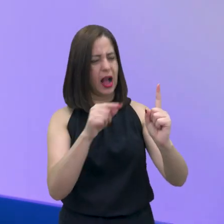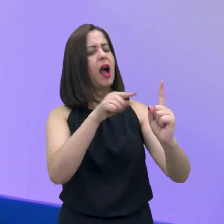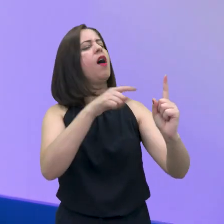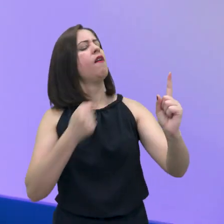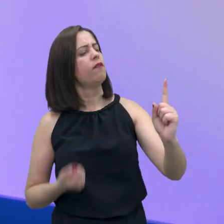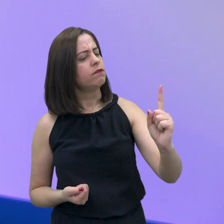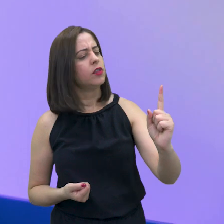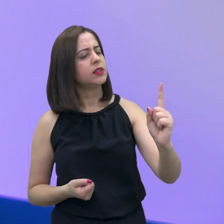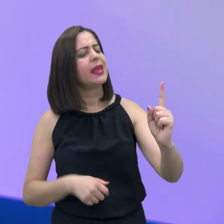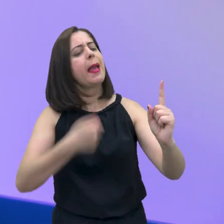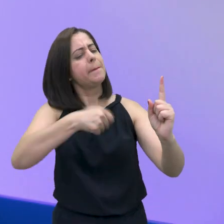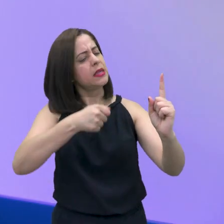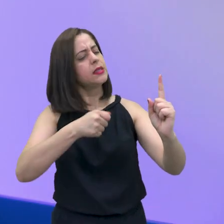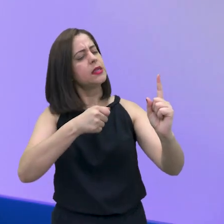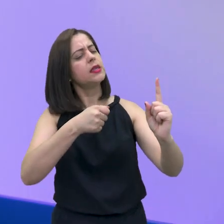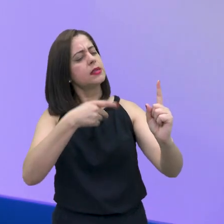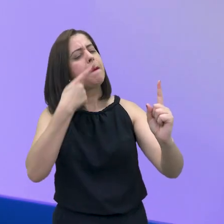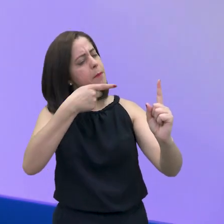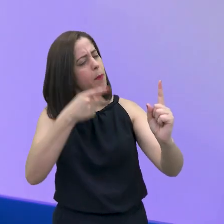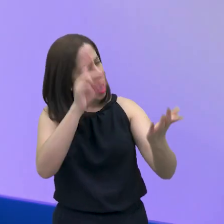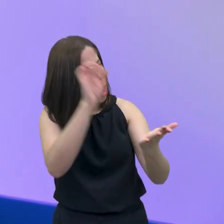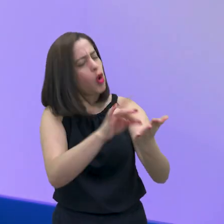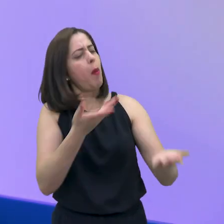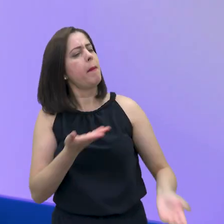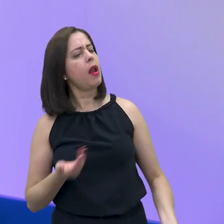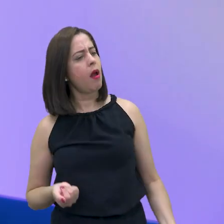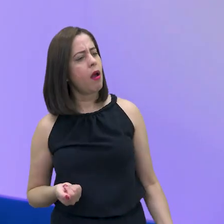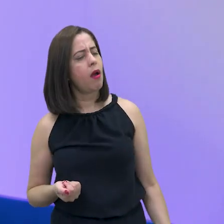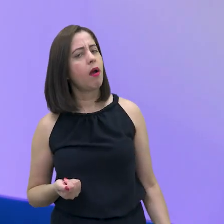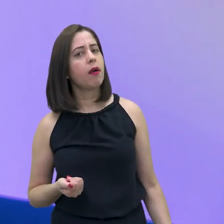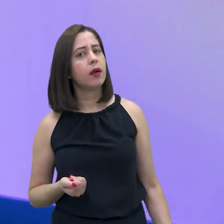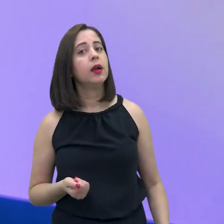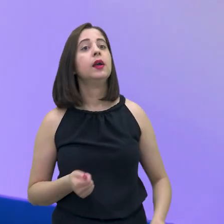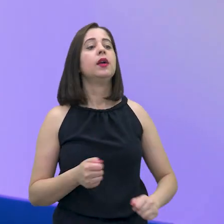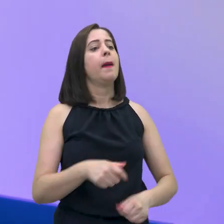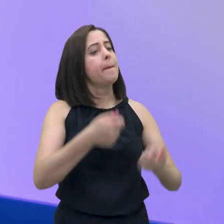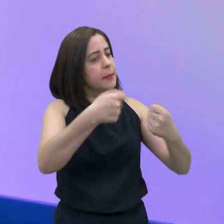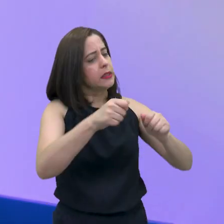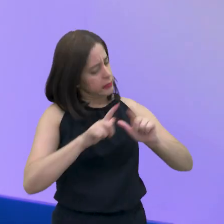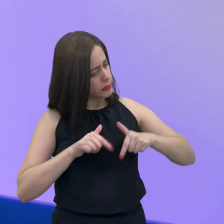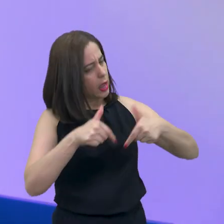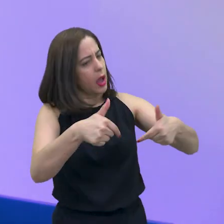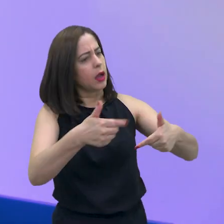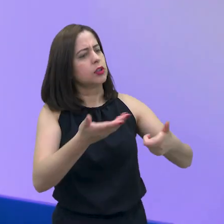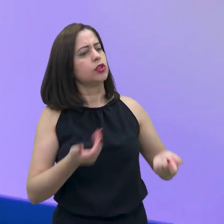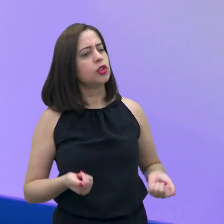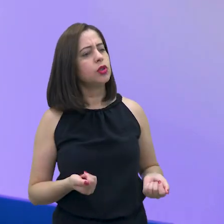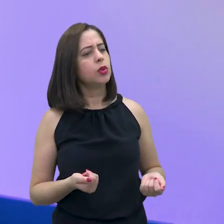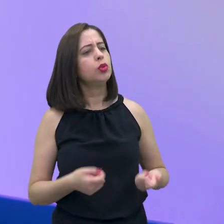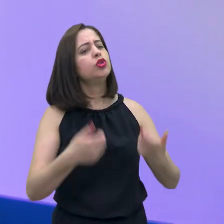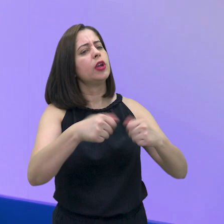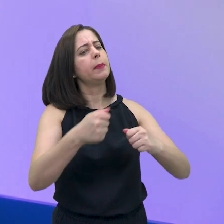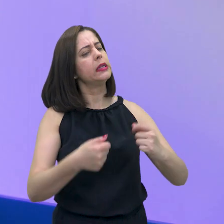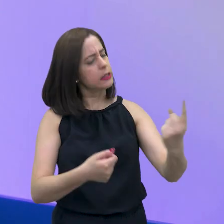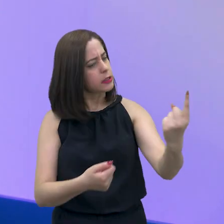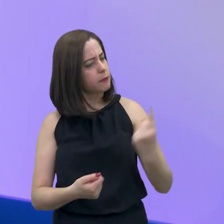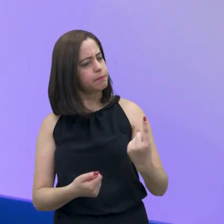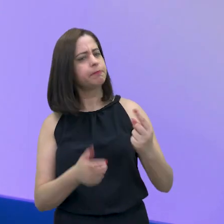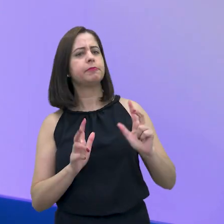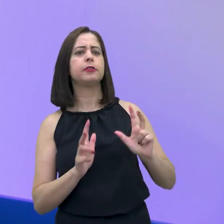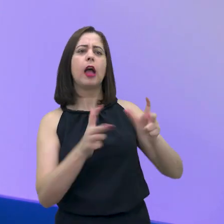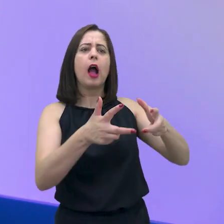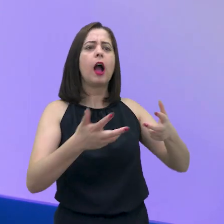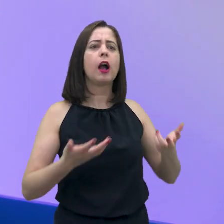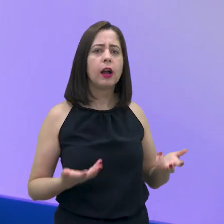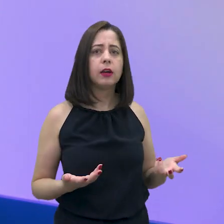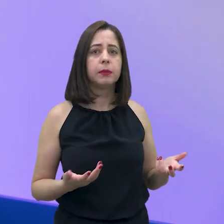determinado candidato cumpra as promessas que ele fez. Ou ele participe mais, ele compareça mais à Câmara Municipal